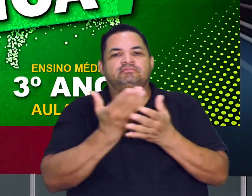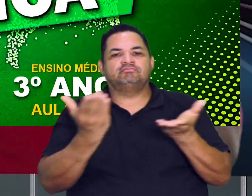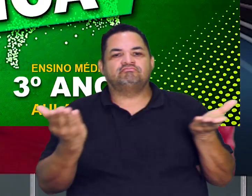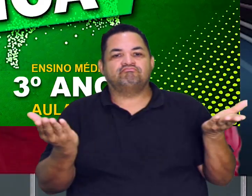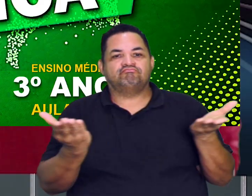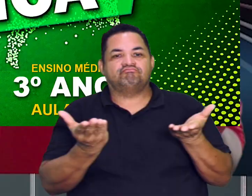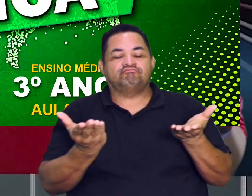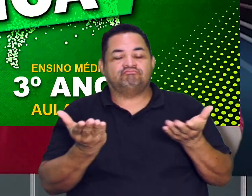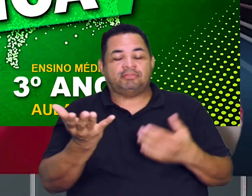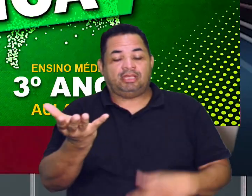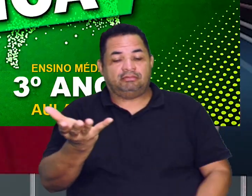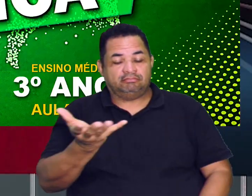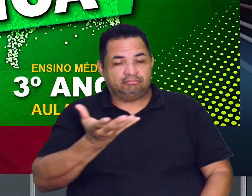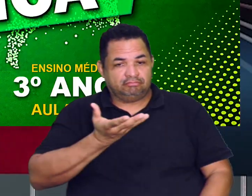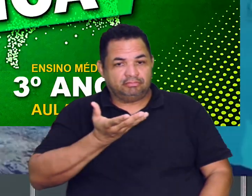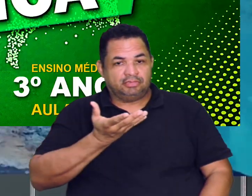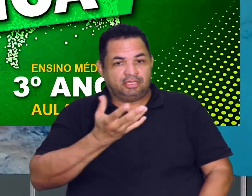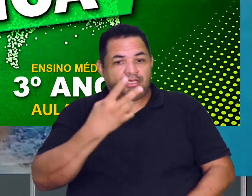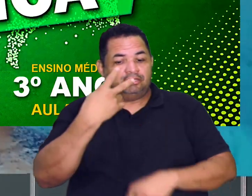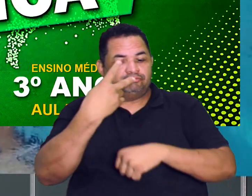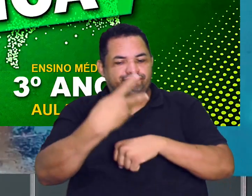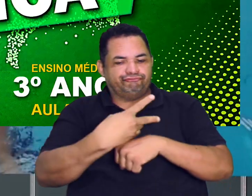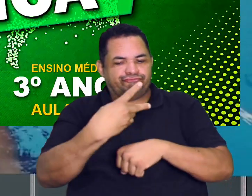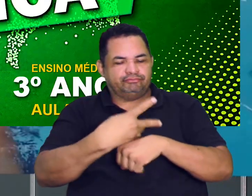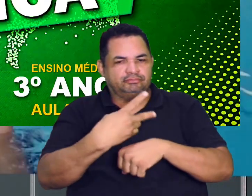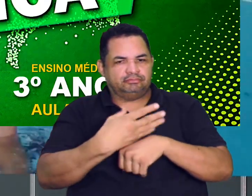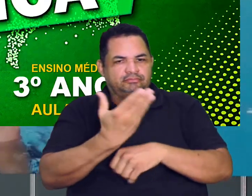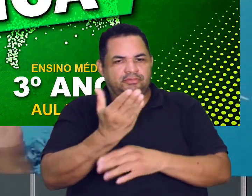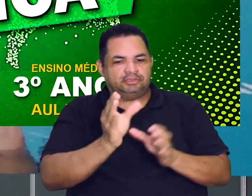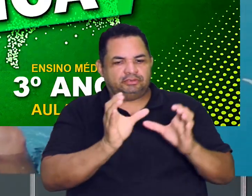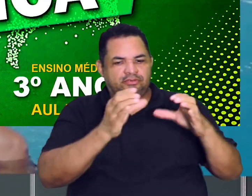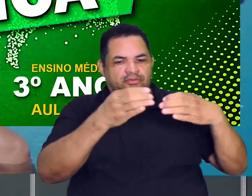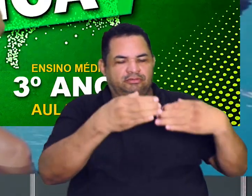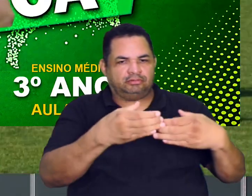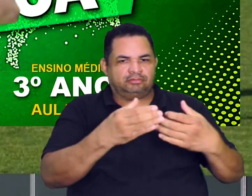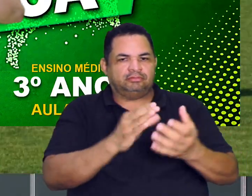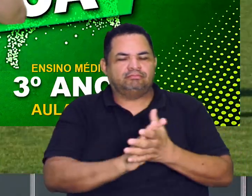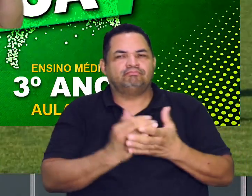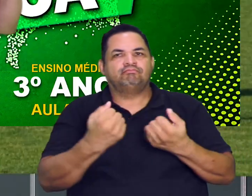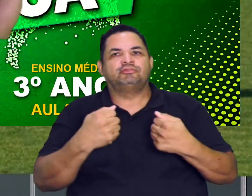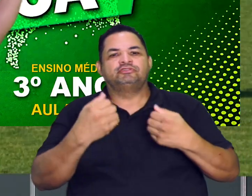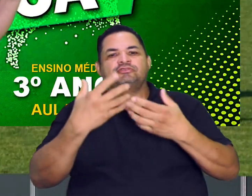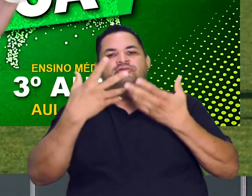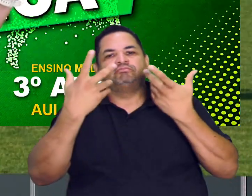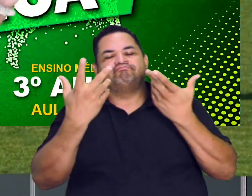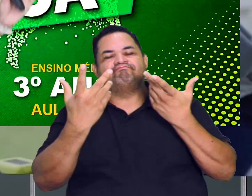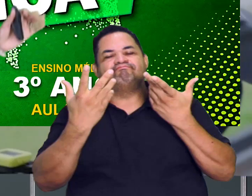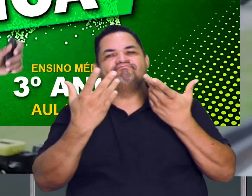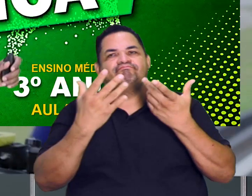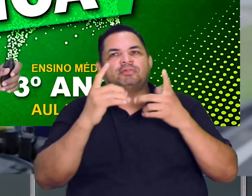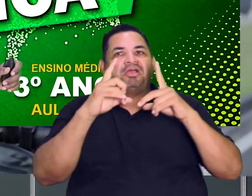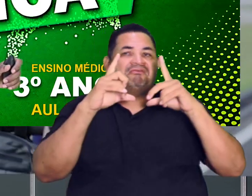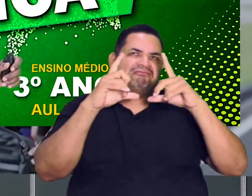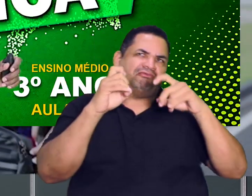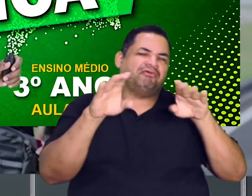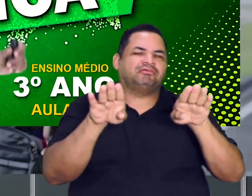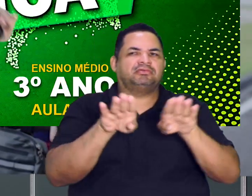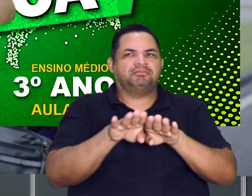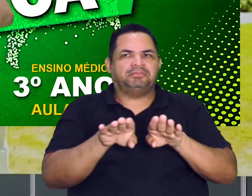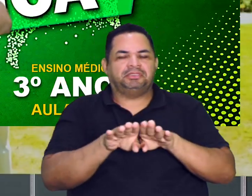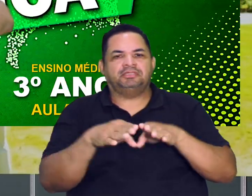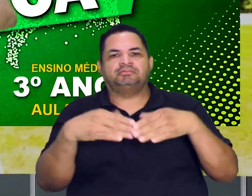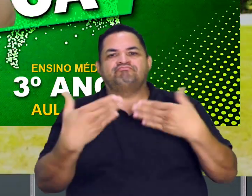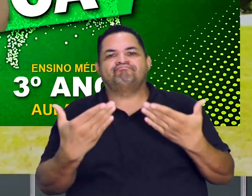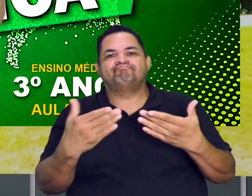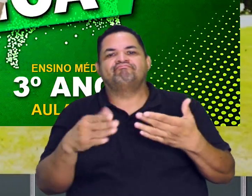retoques, e eu quero o registro dessa turma que está me acompanhando aí hoje. Pode ser uma foto aí da turma toda sentadinha,